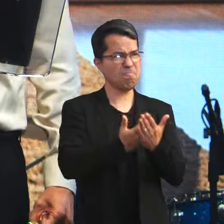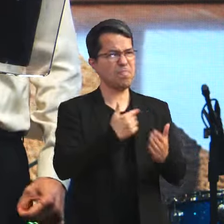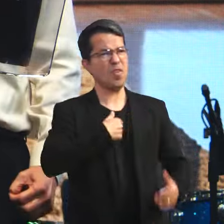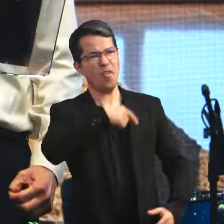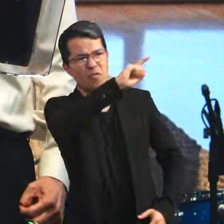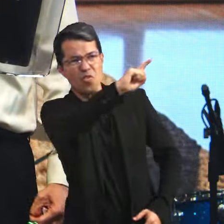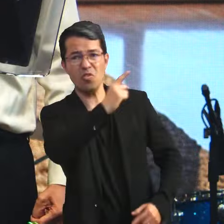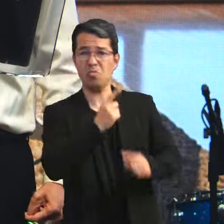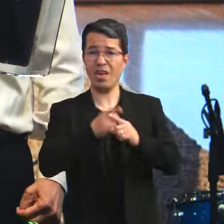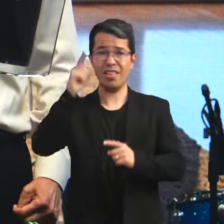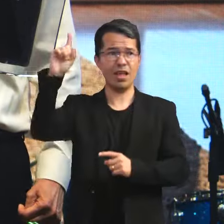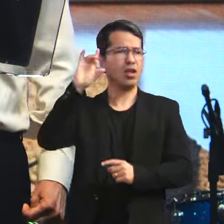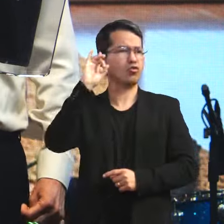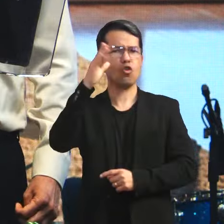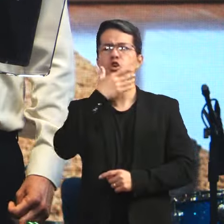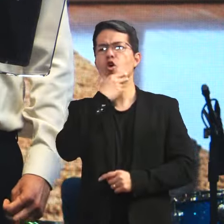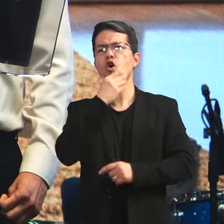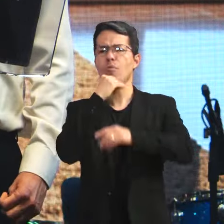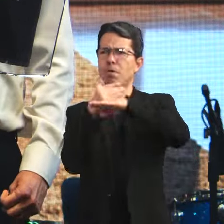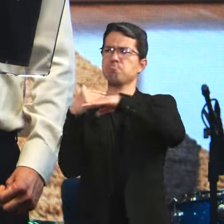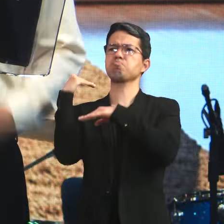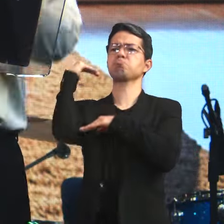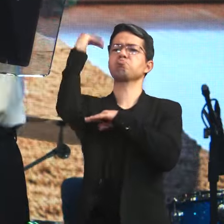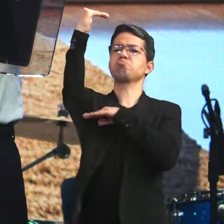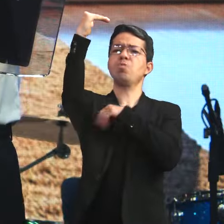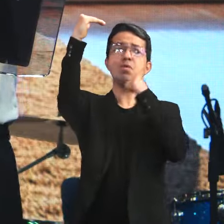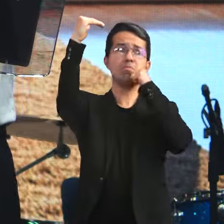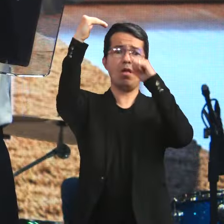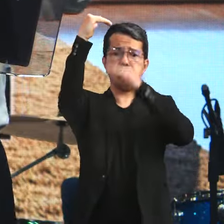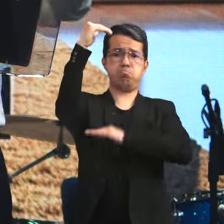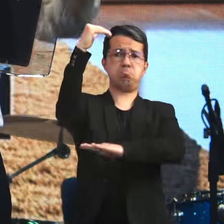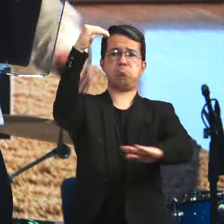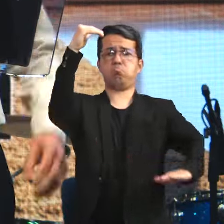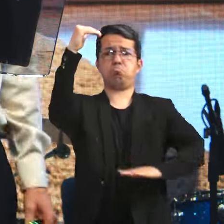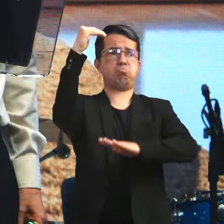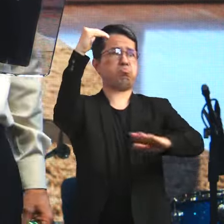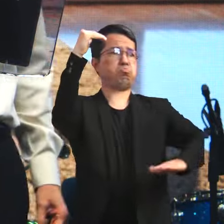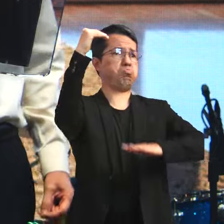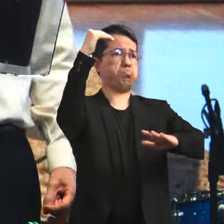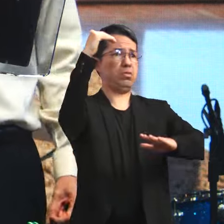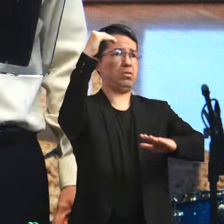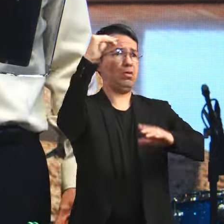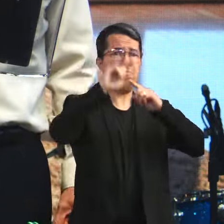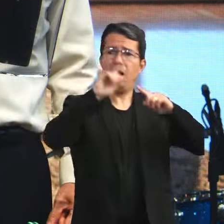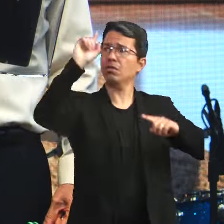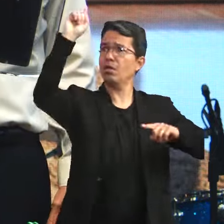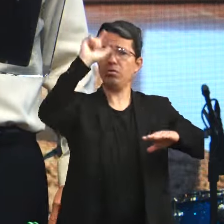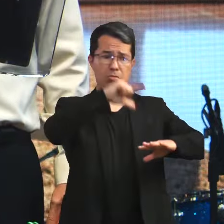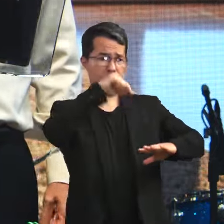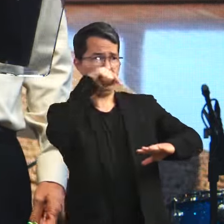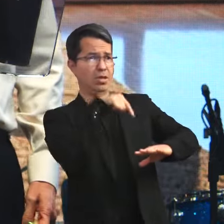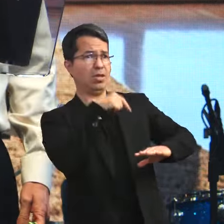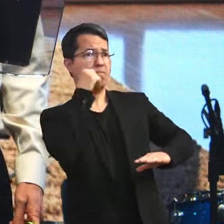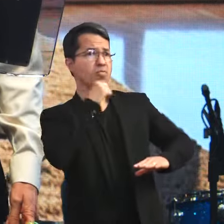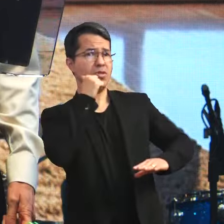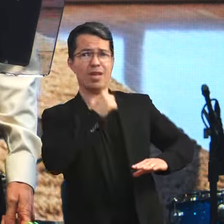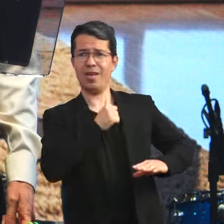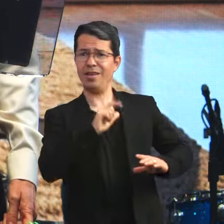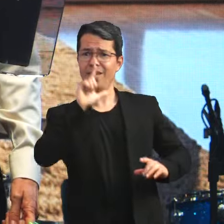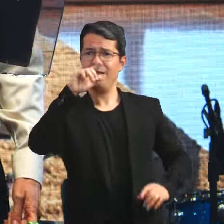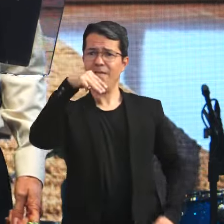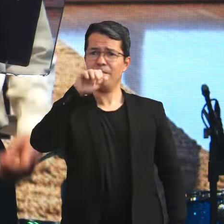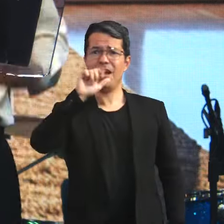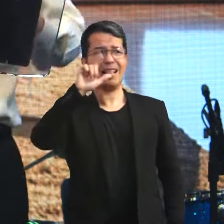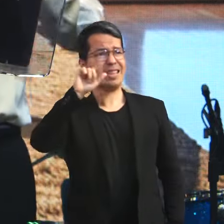oposição n condiçõ deor opição Deus poer também contigo grandesas bem fazer com você